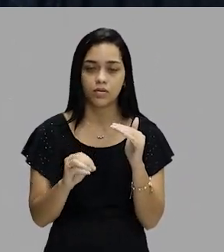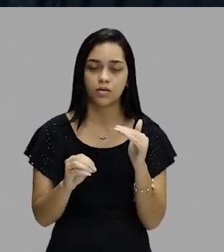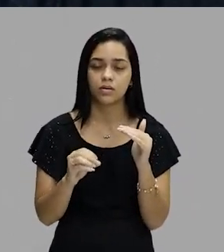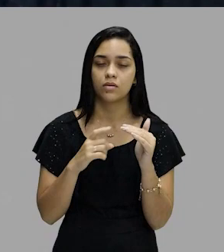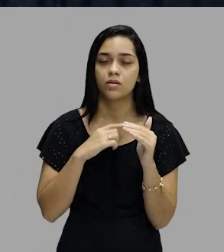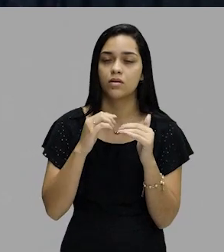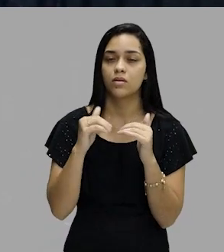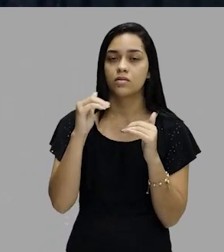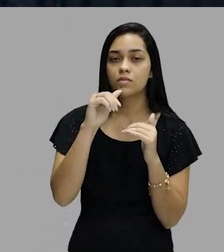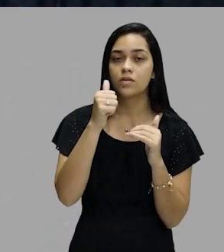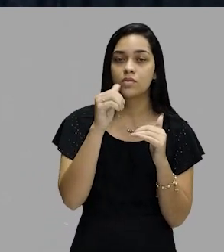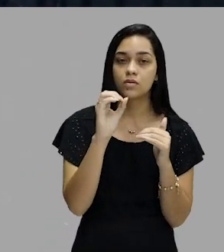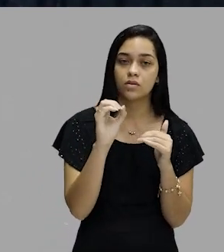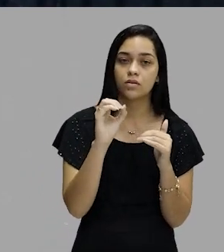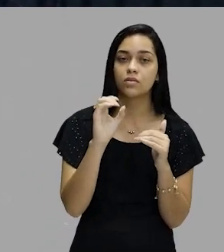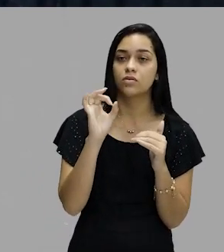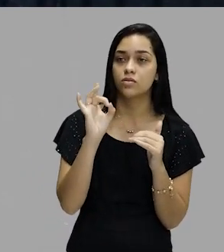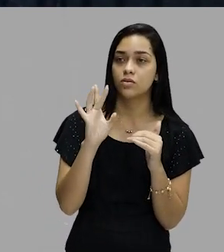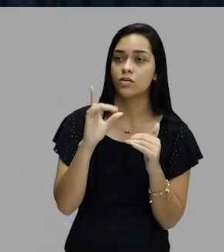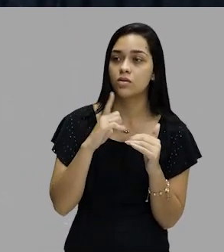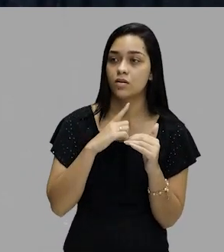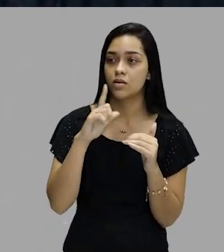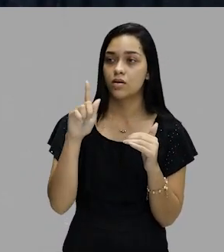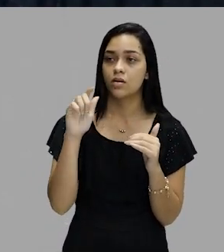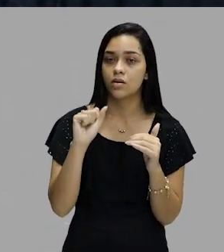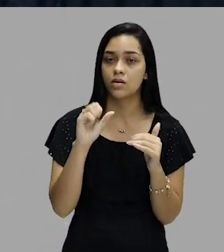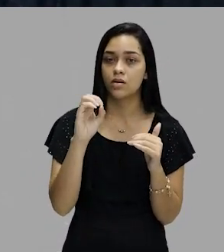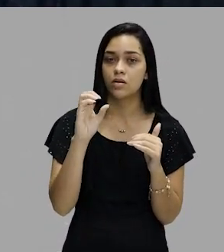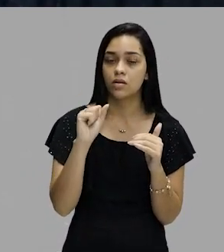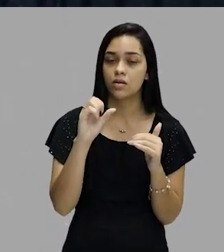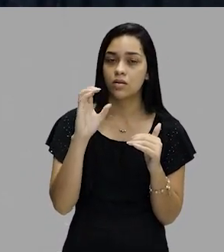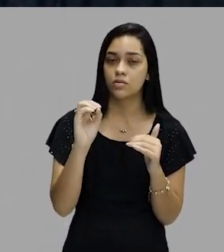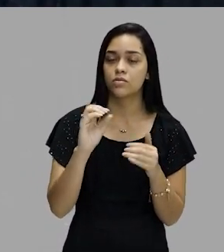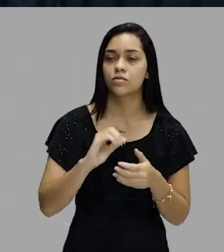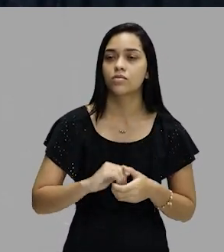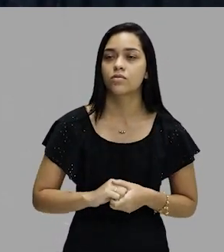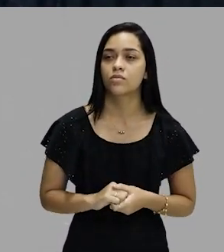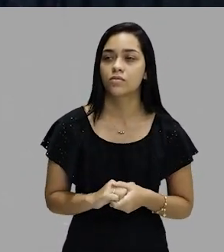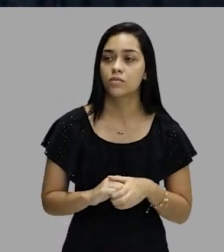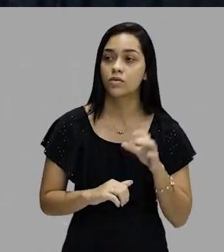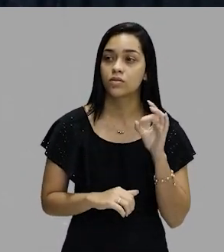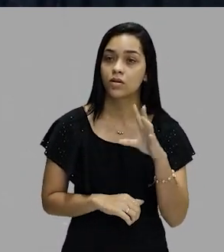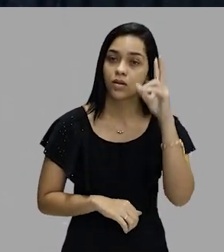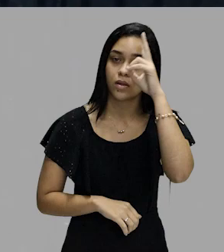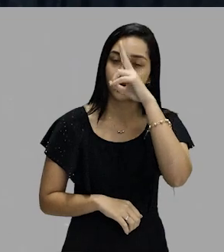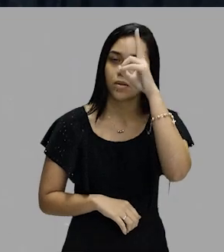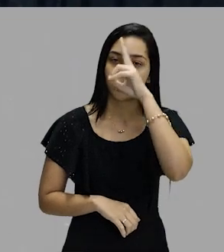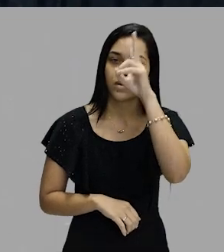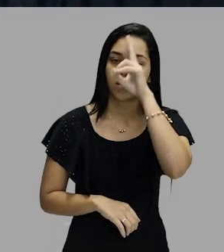está acima do 10, então só pode estar no estado gasoso. Ok? Só lembrando que